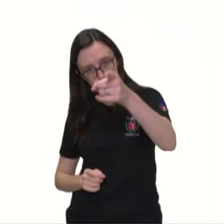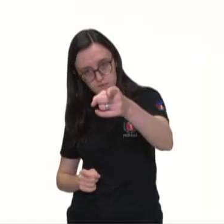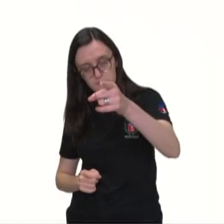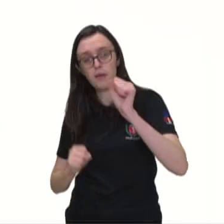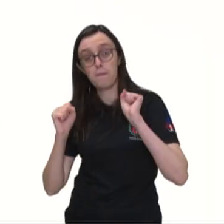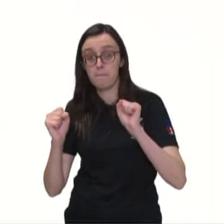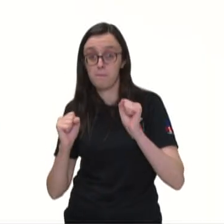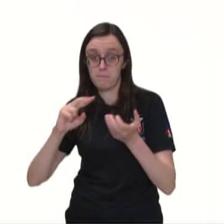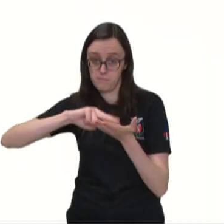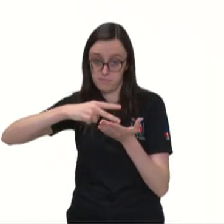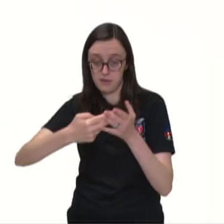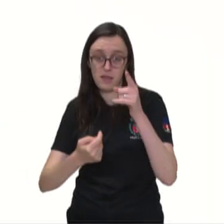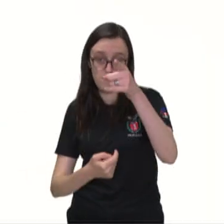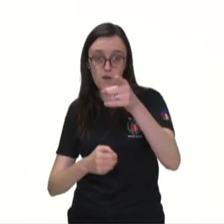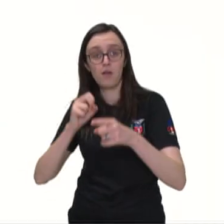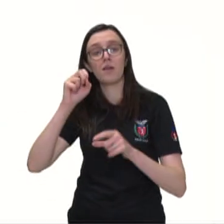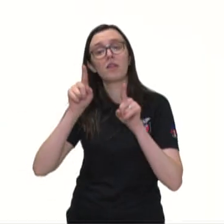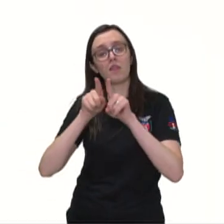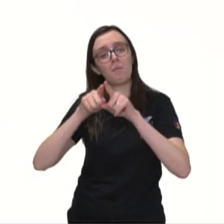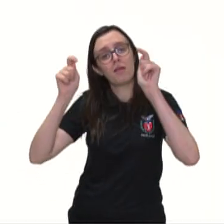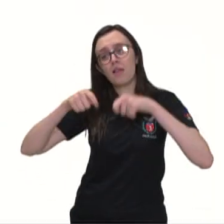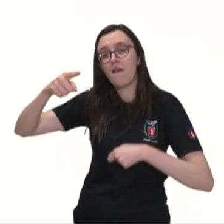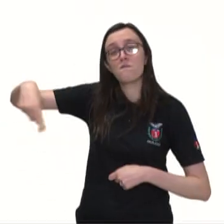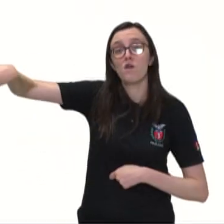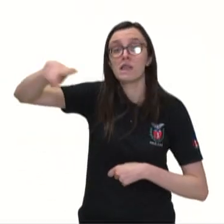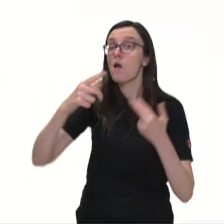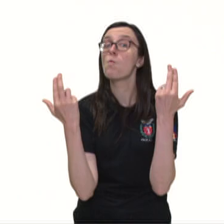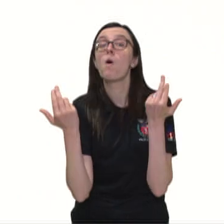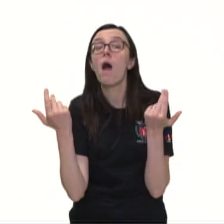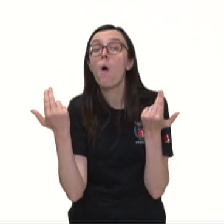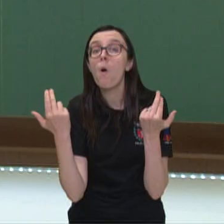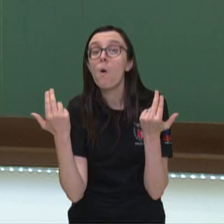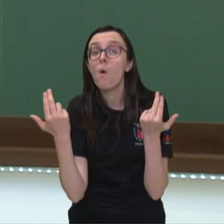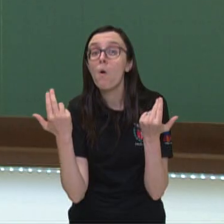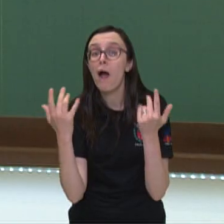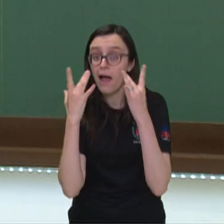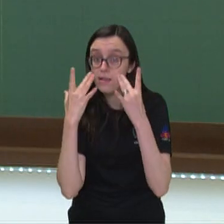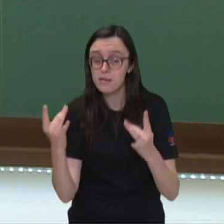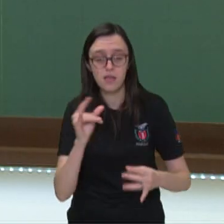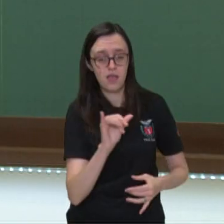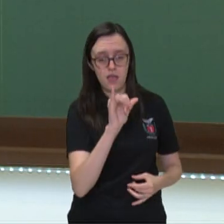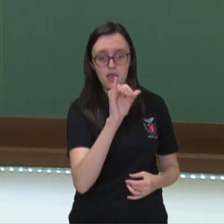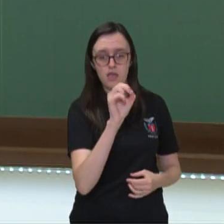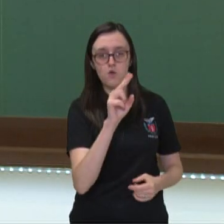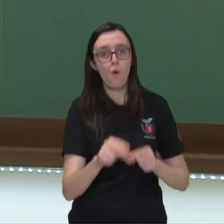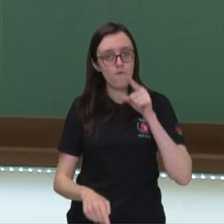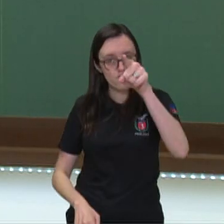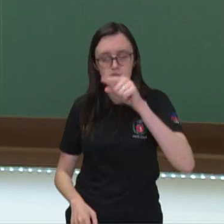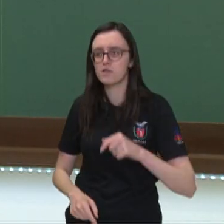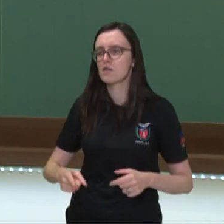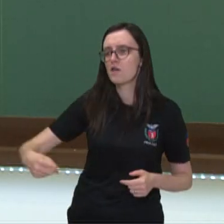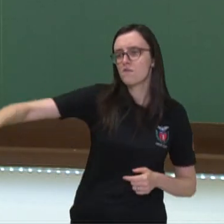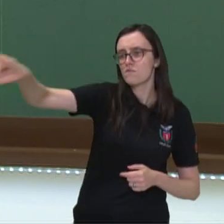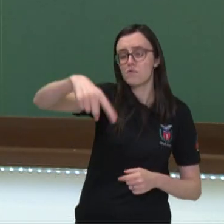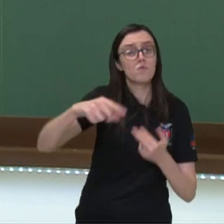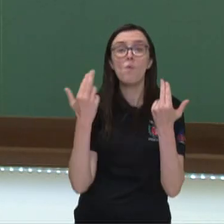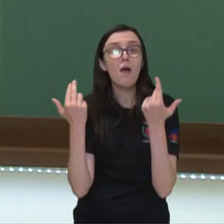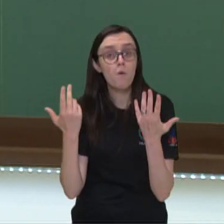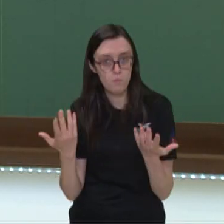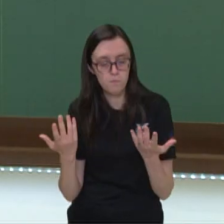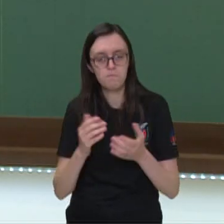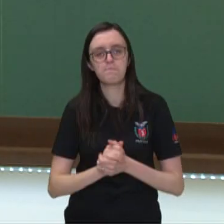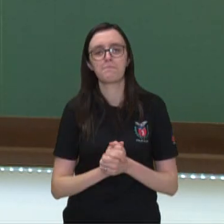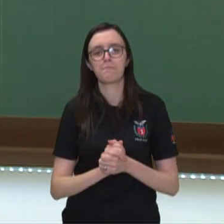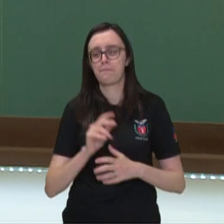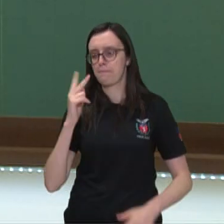que pode ser você e também vocês. Então, dá uma atençãozinha nesses pronomes. O he,